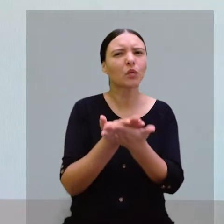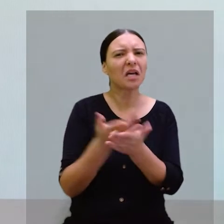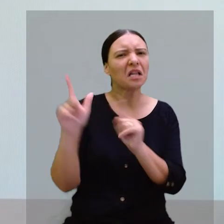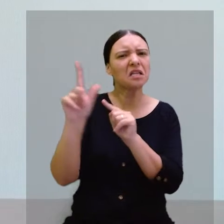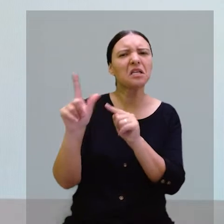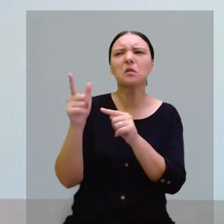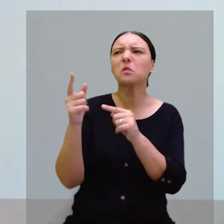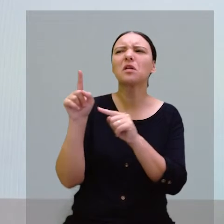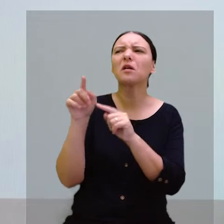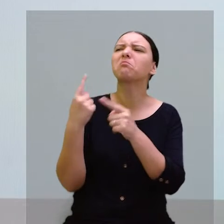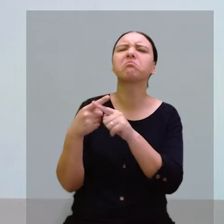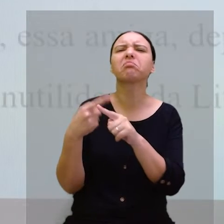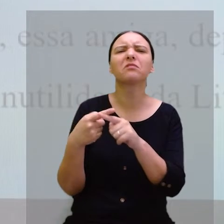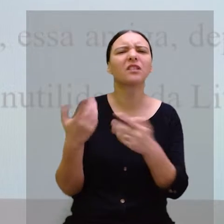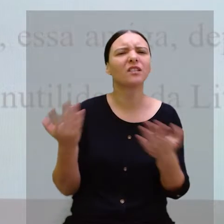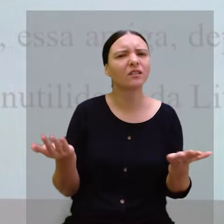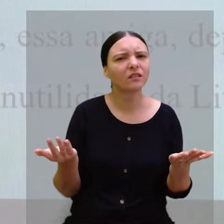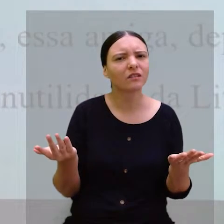né?